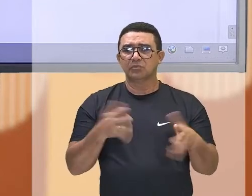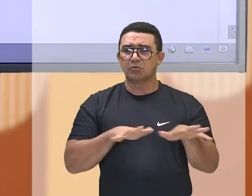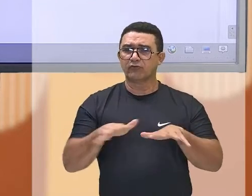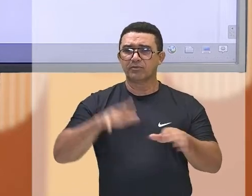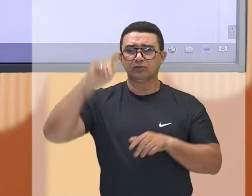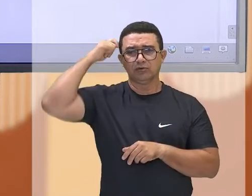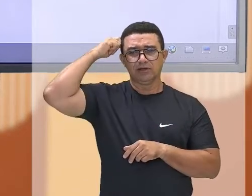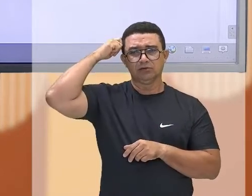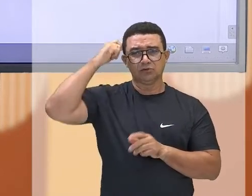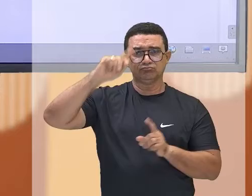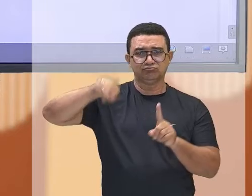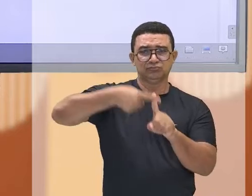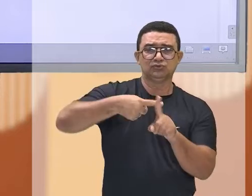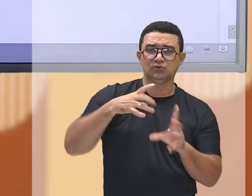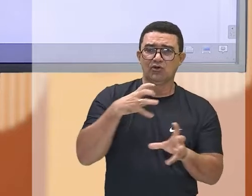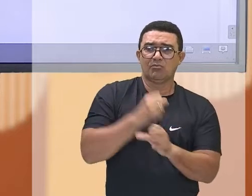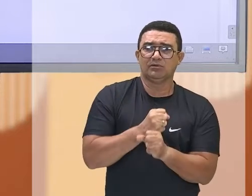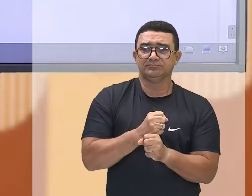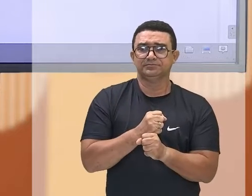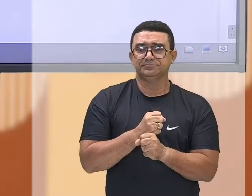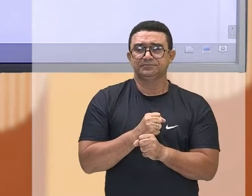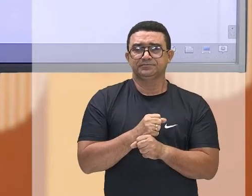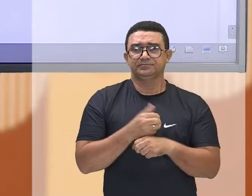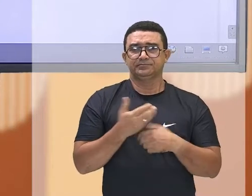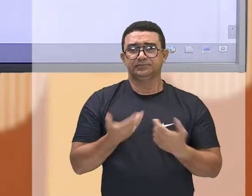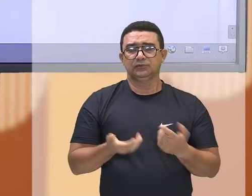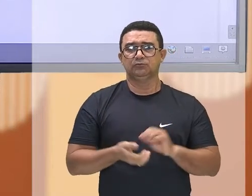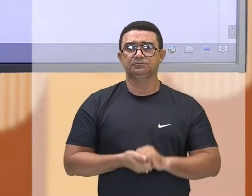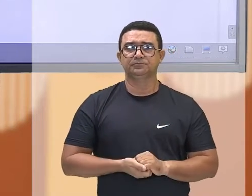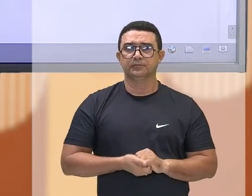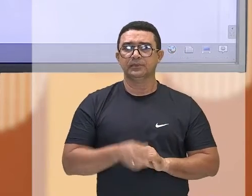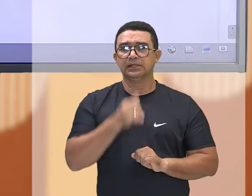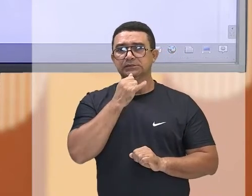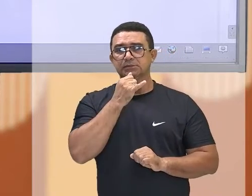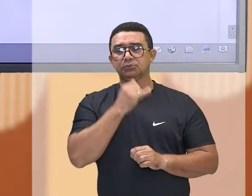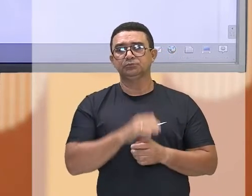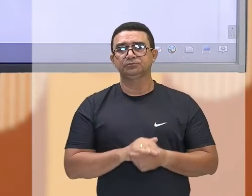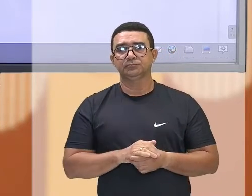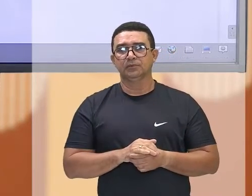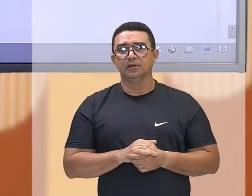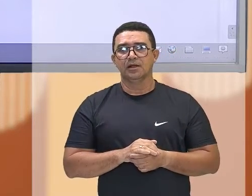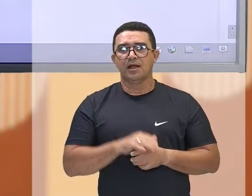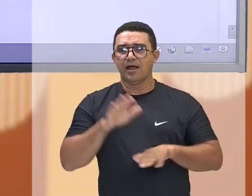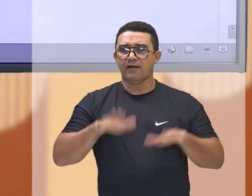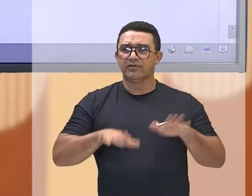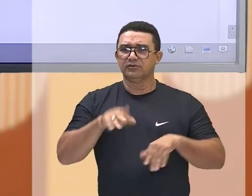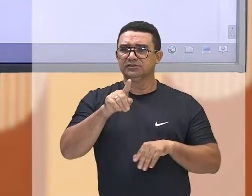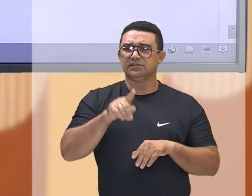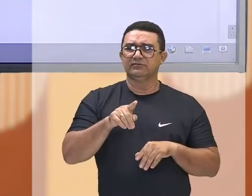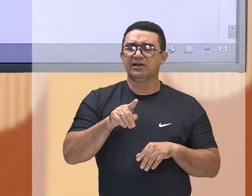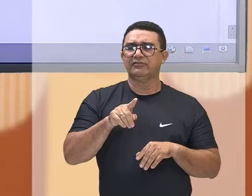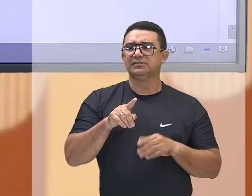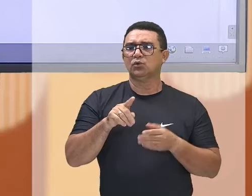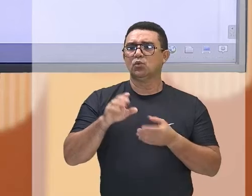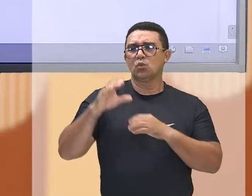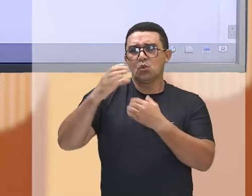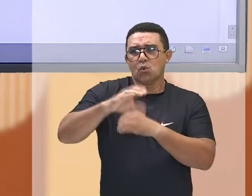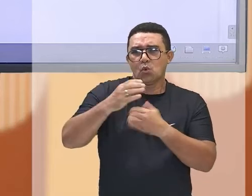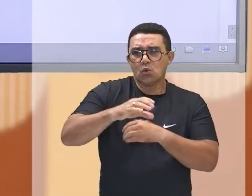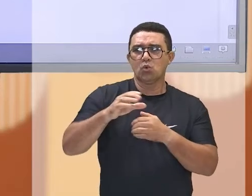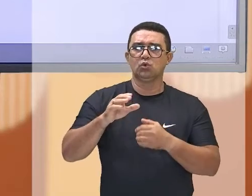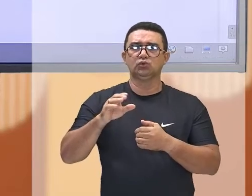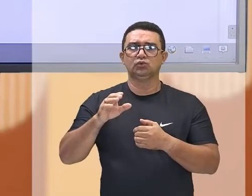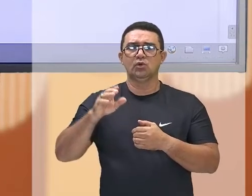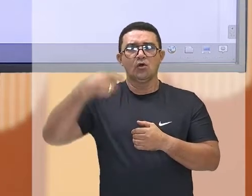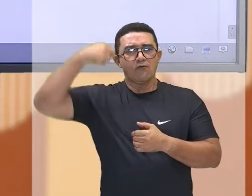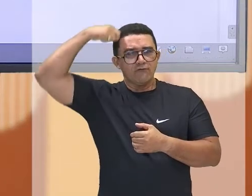movimentos. Só o que acontece? Quando a gente acaba indo numa banca de defesa, porque você marcou num concurso